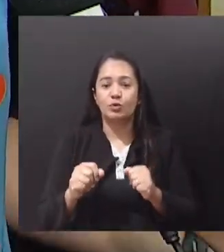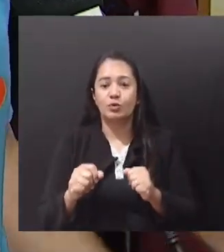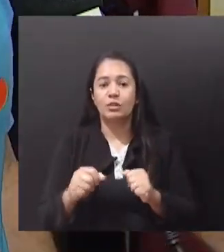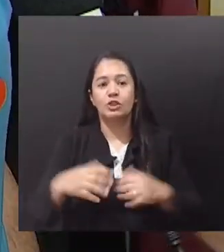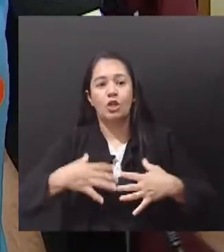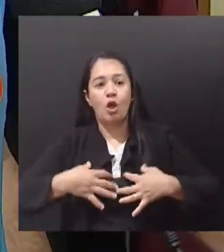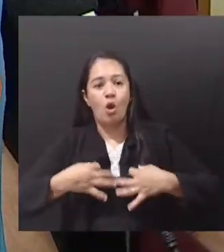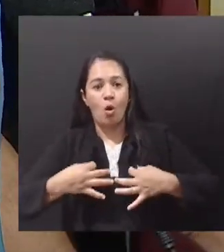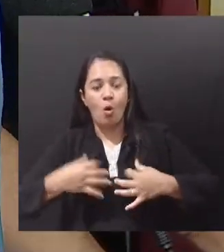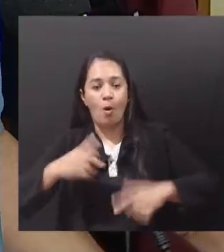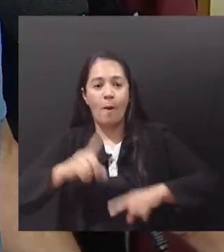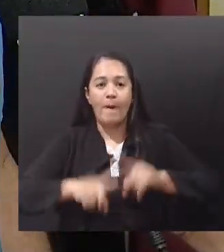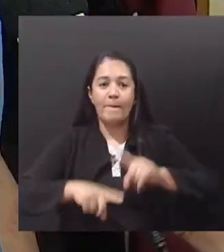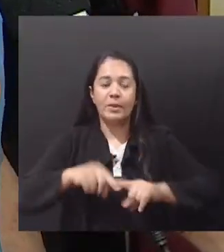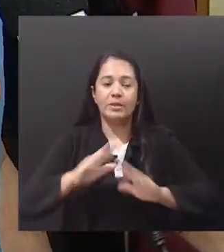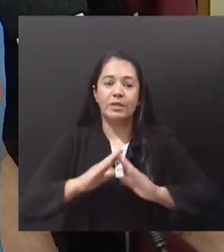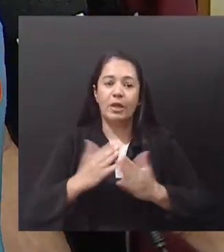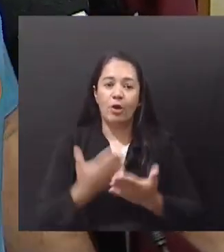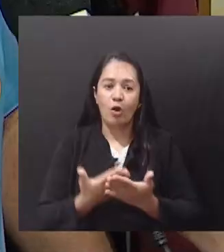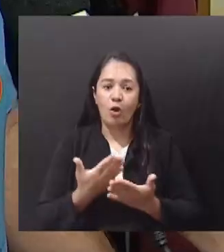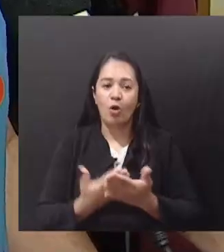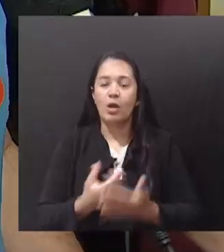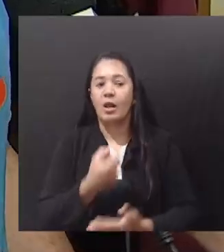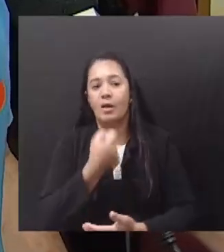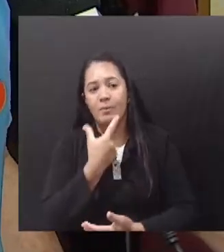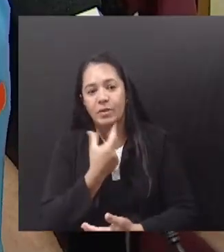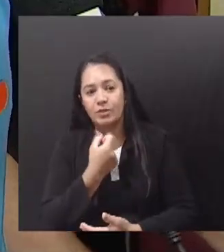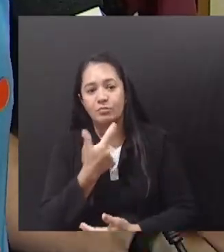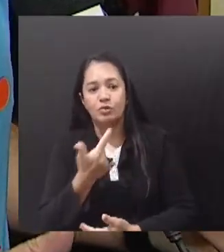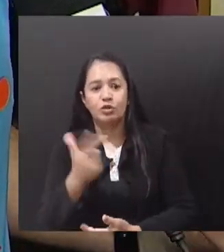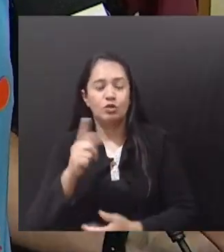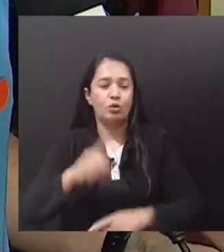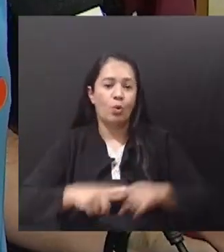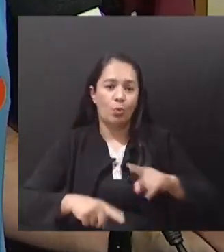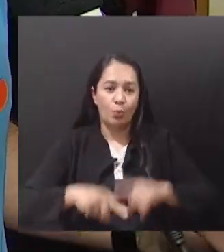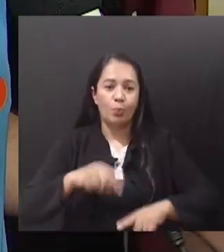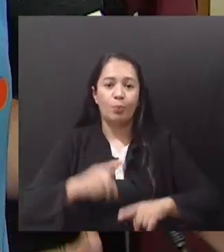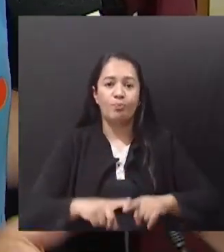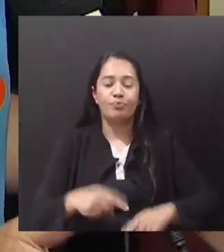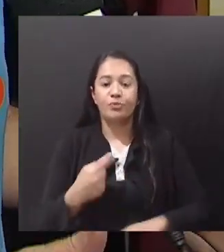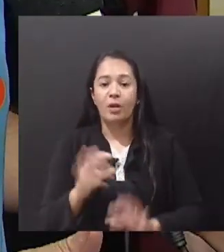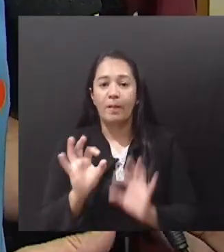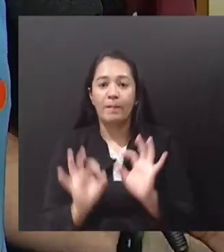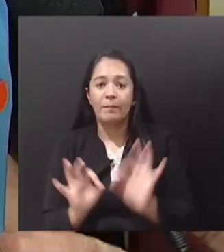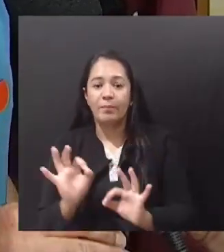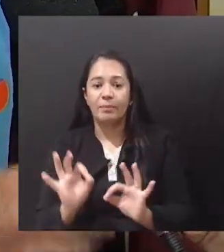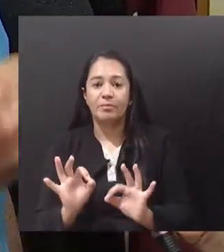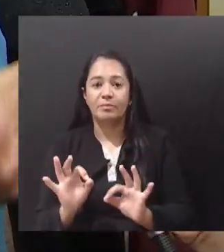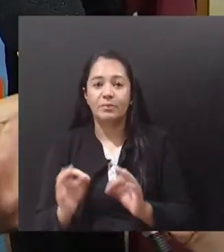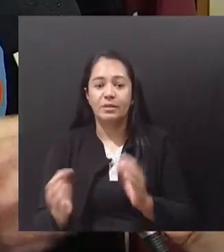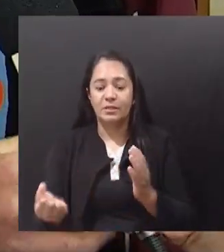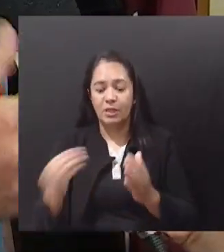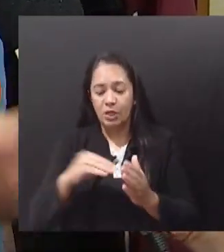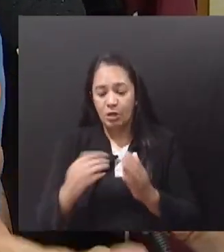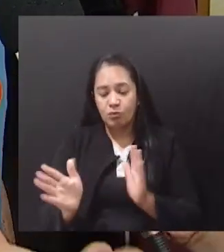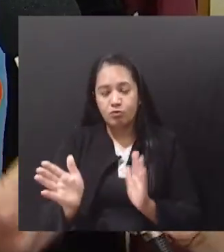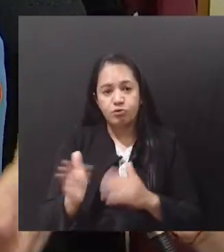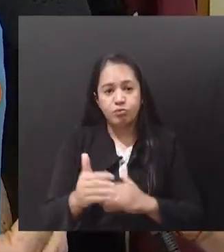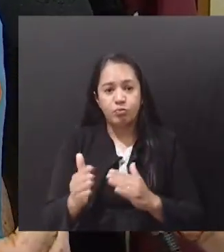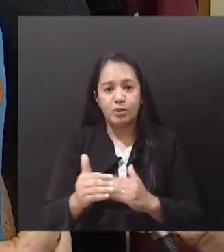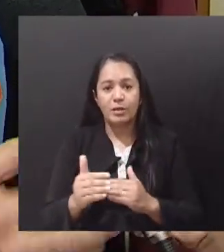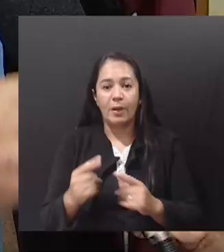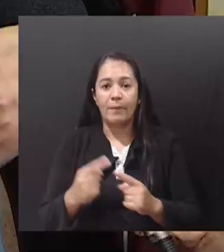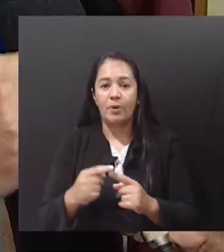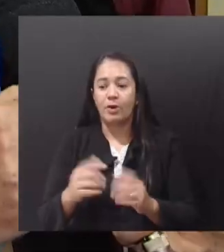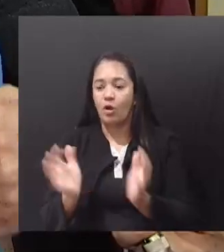roupas, material escolar, medicamentos e outros materiais. A gente prepara todos nas malas que os viajantes, os caravaneiros, como a